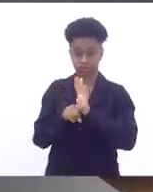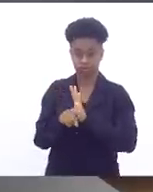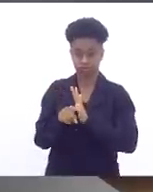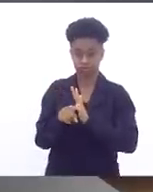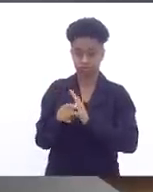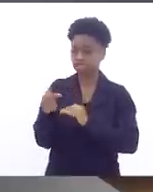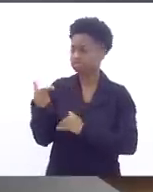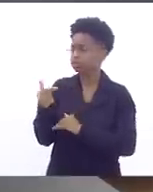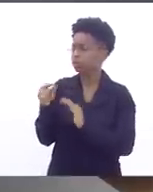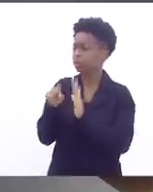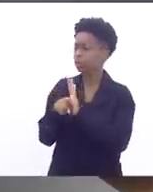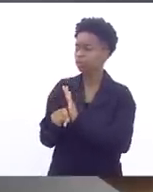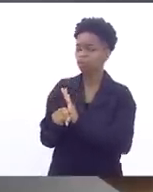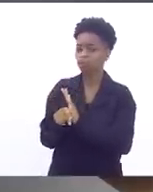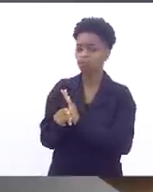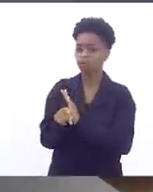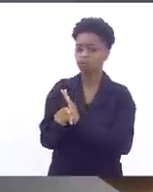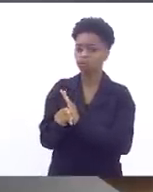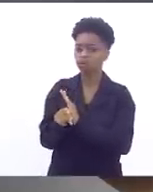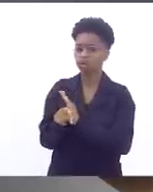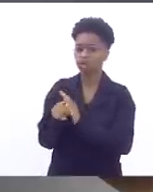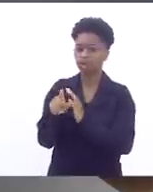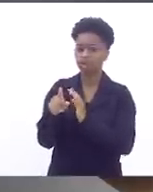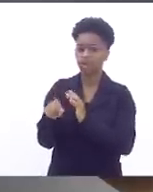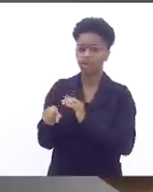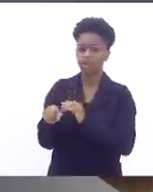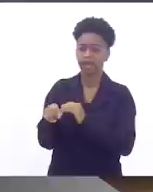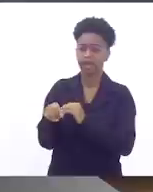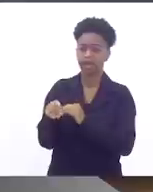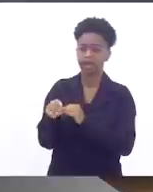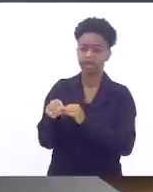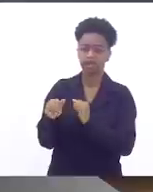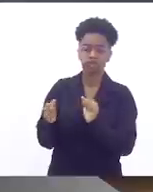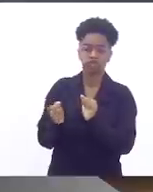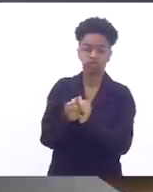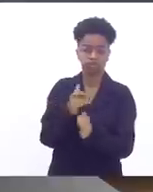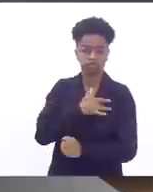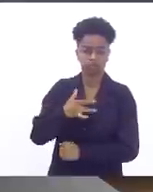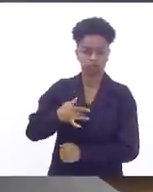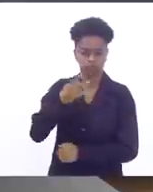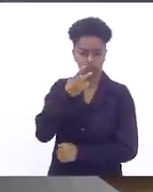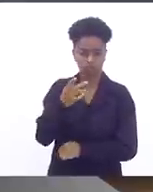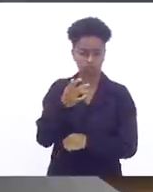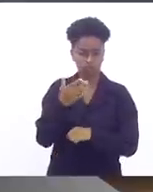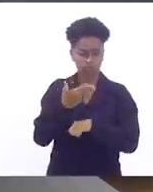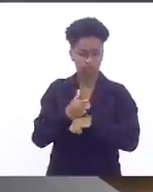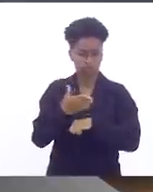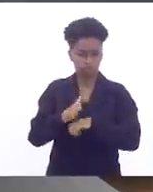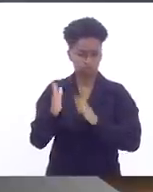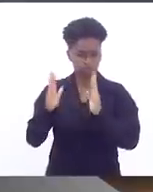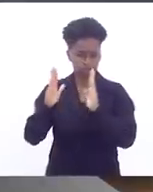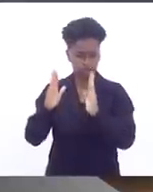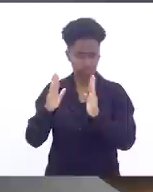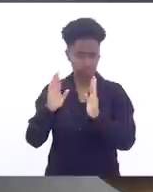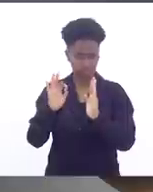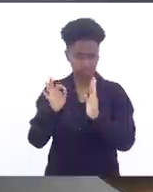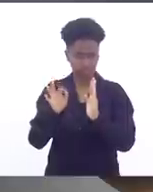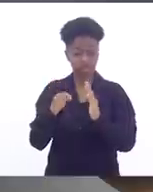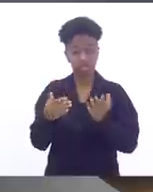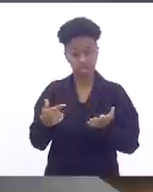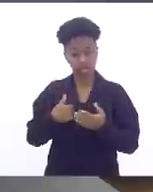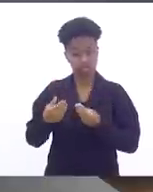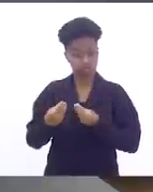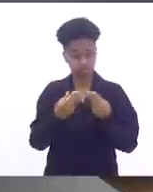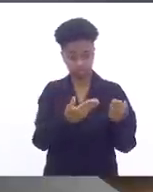da Saúde ela junta-se com essa outra que você falou sobre o estádio experimental né bom eu vou passar para